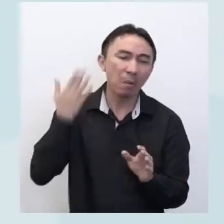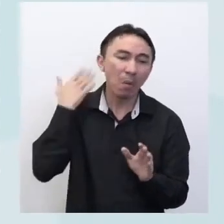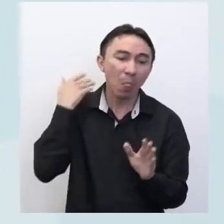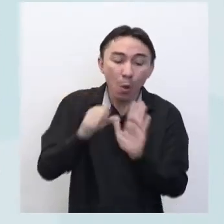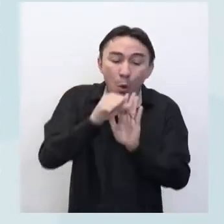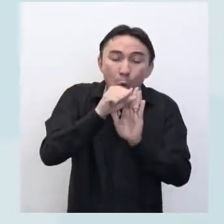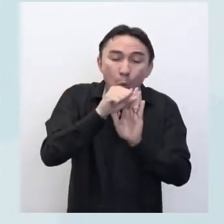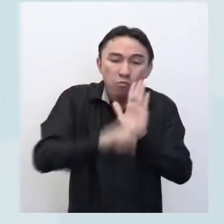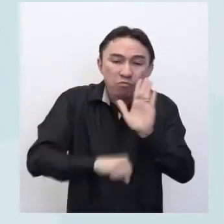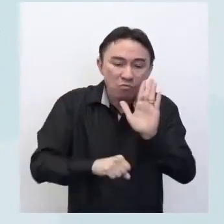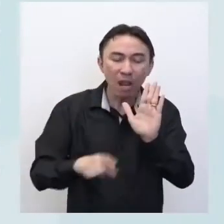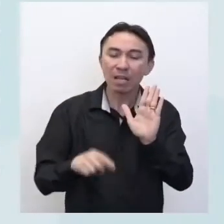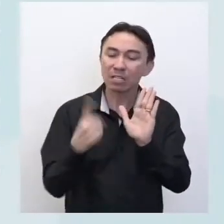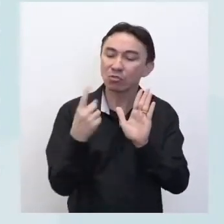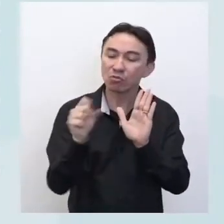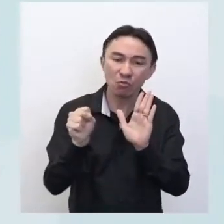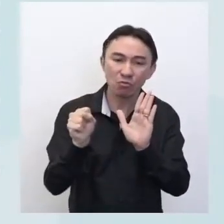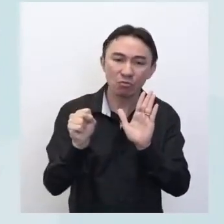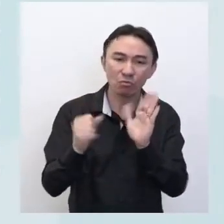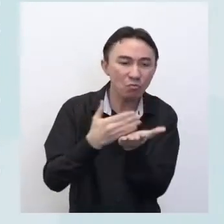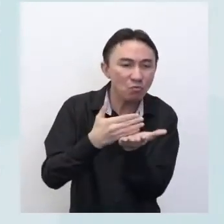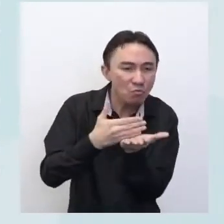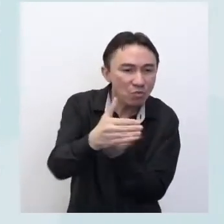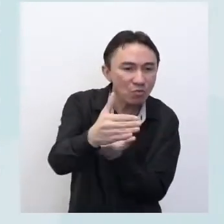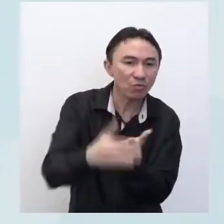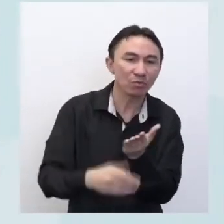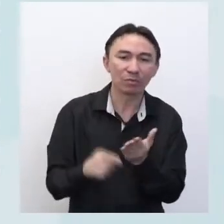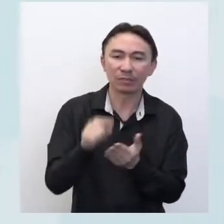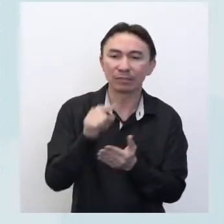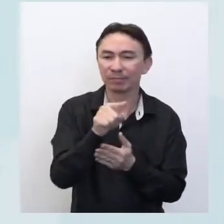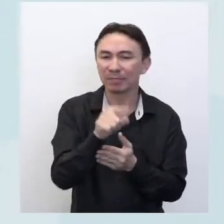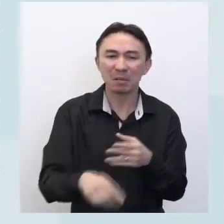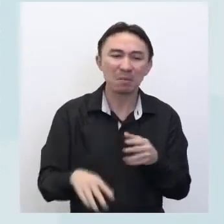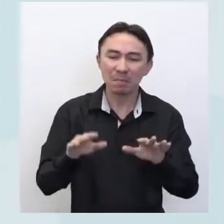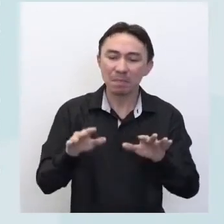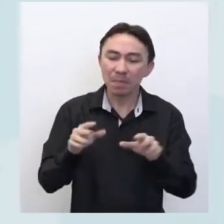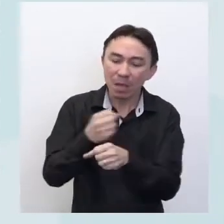século XVIII. Vejam aí na tela, ela é criada no ano de